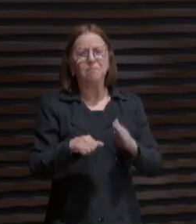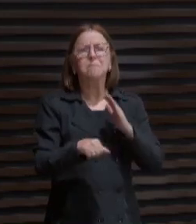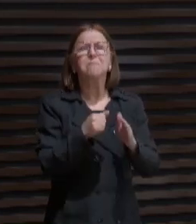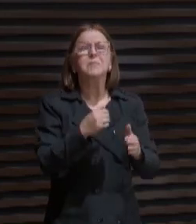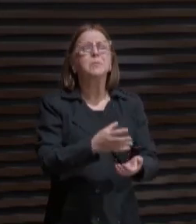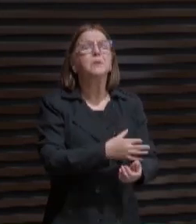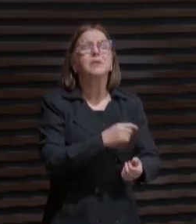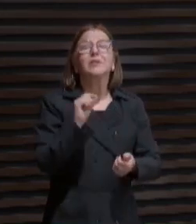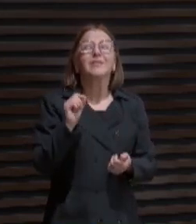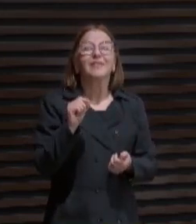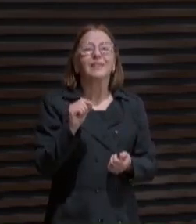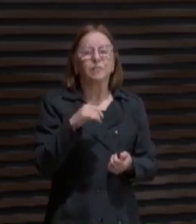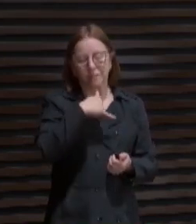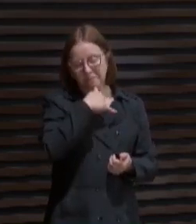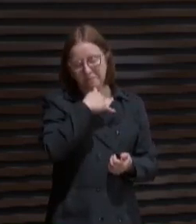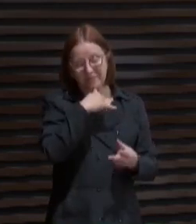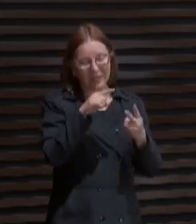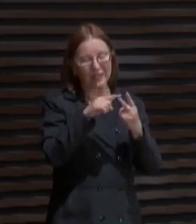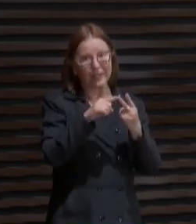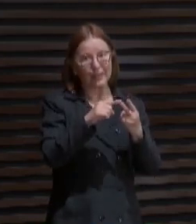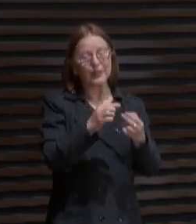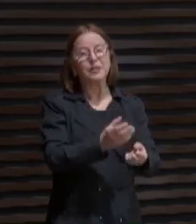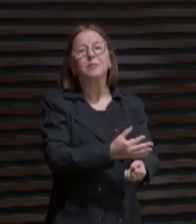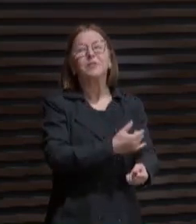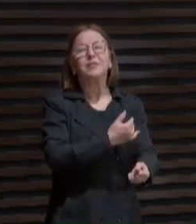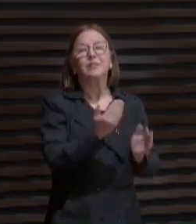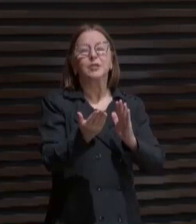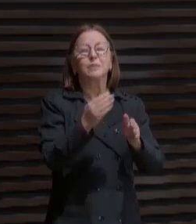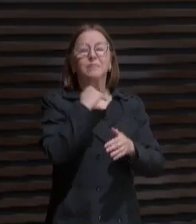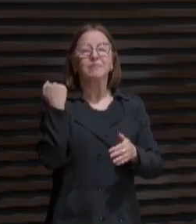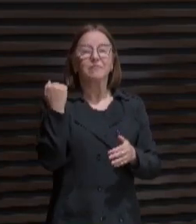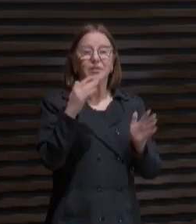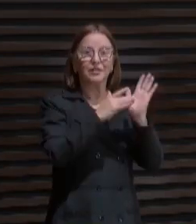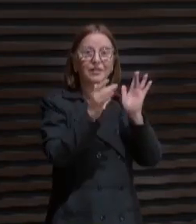Tristeza. Qual a segunda emoção diante da morte de Jesus?